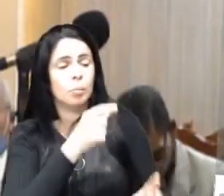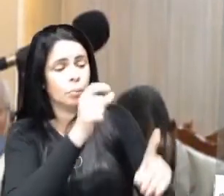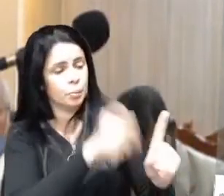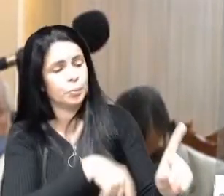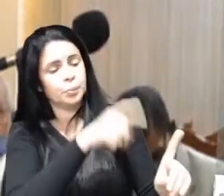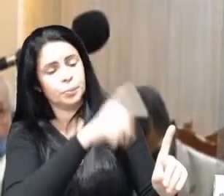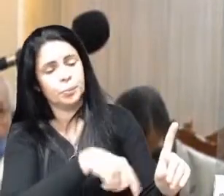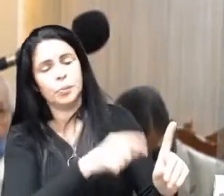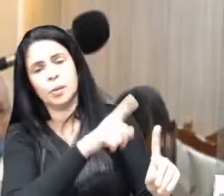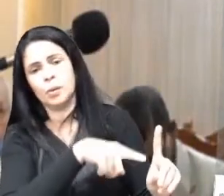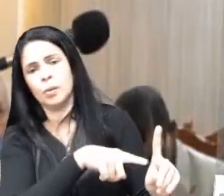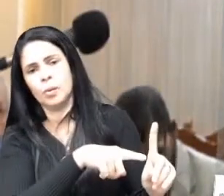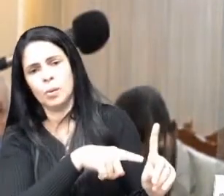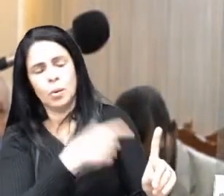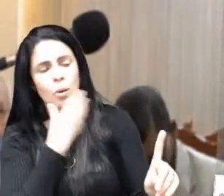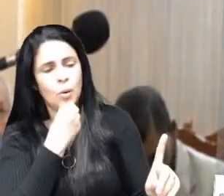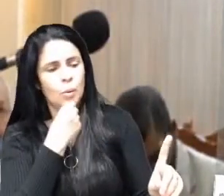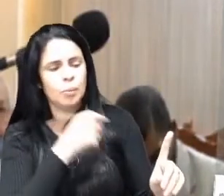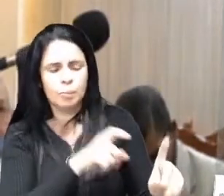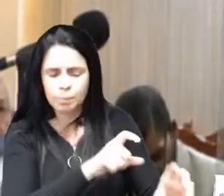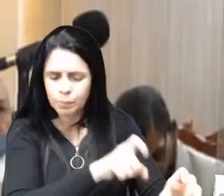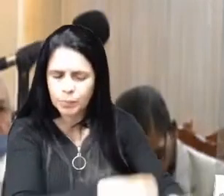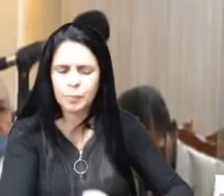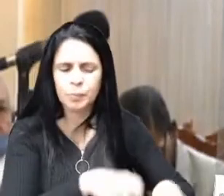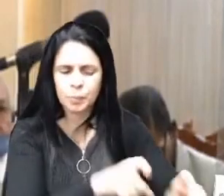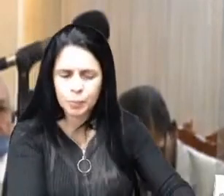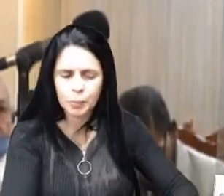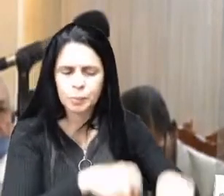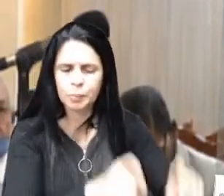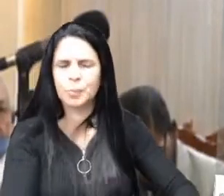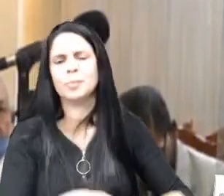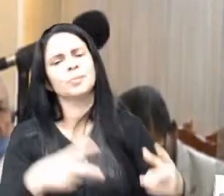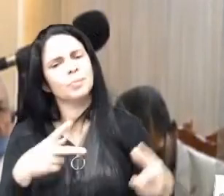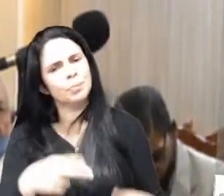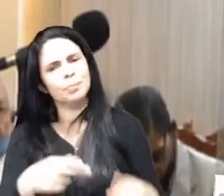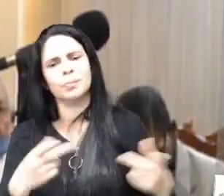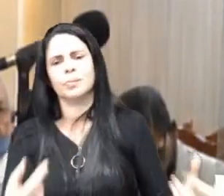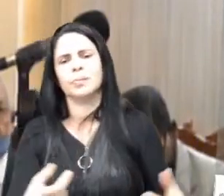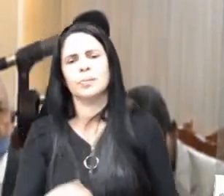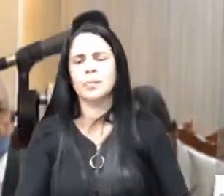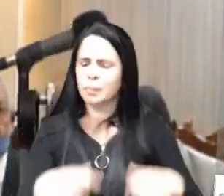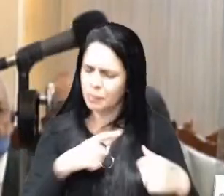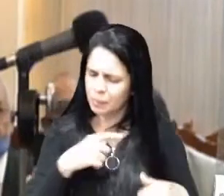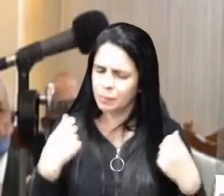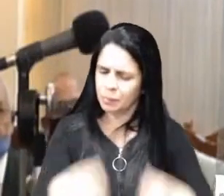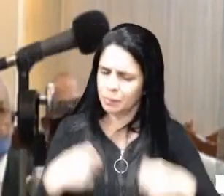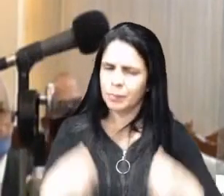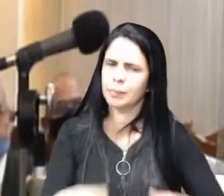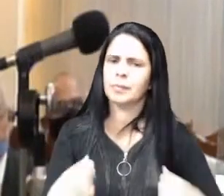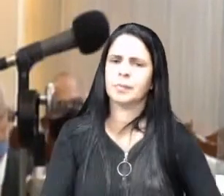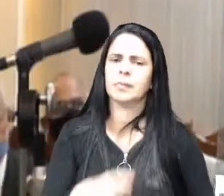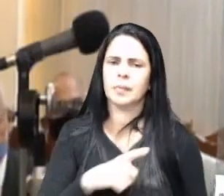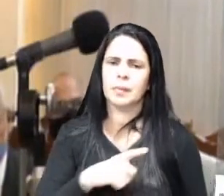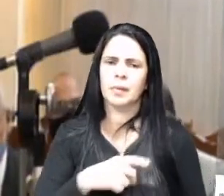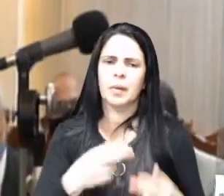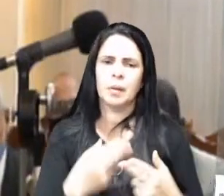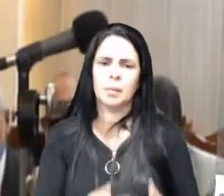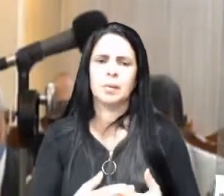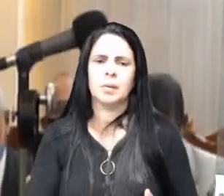terra. Tem que ter paciência. Aleluia. Pois São Tiago diz, pois você é para ser como